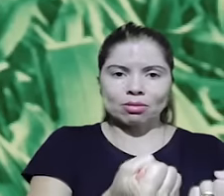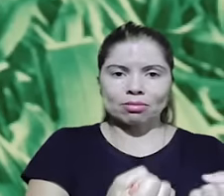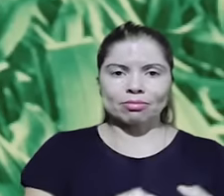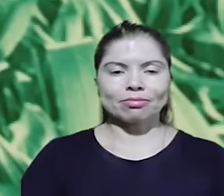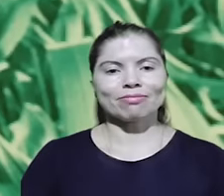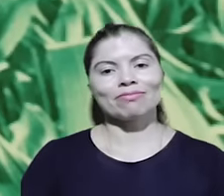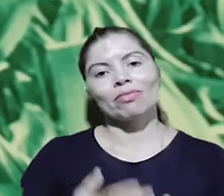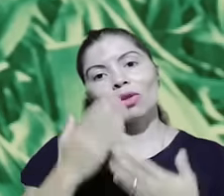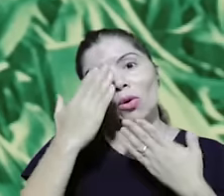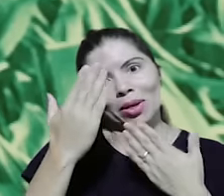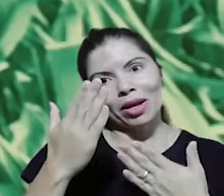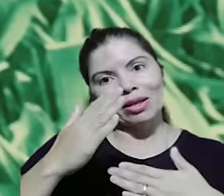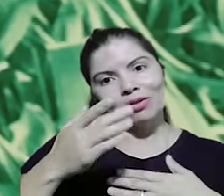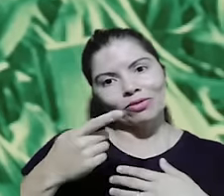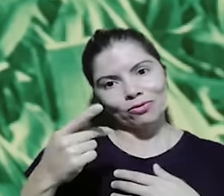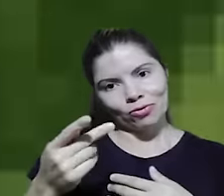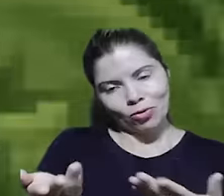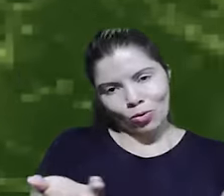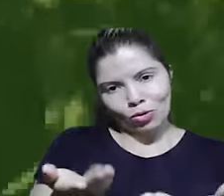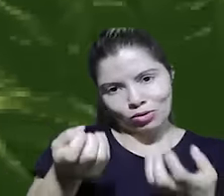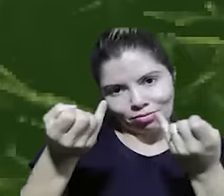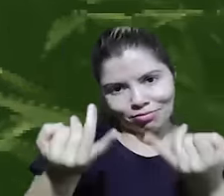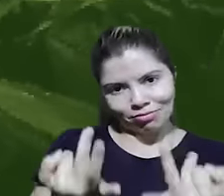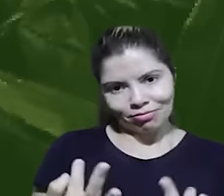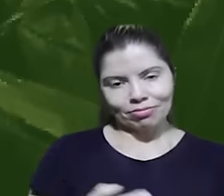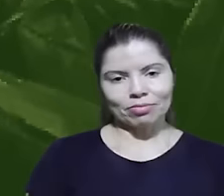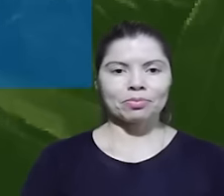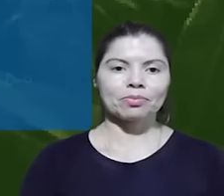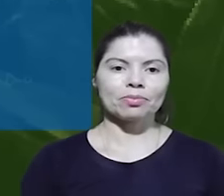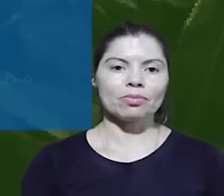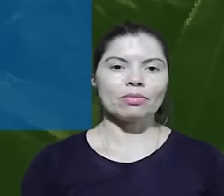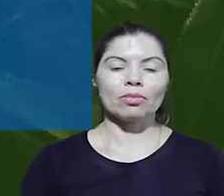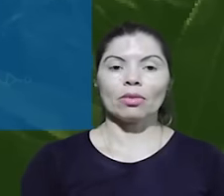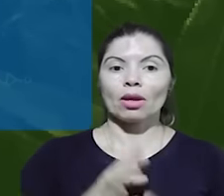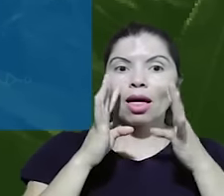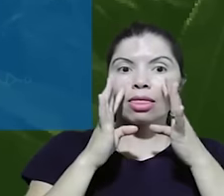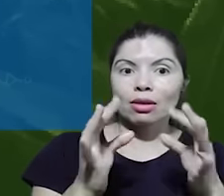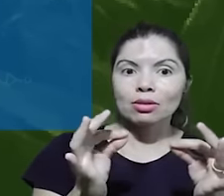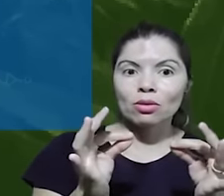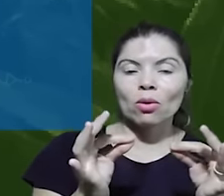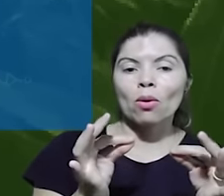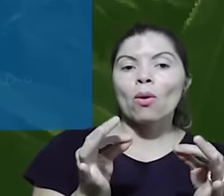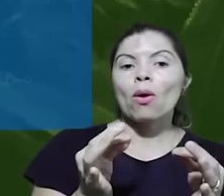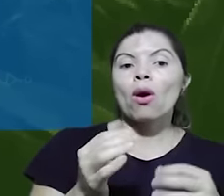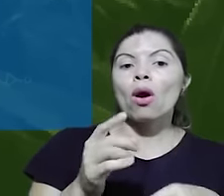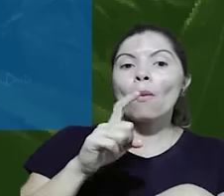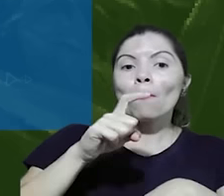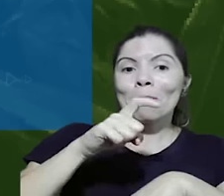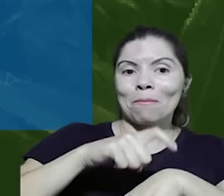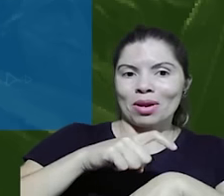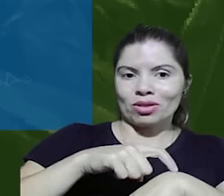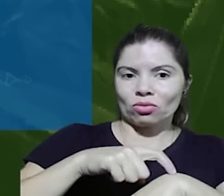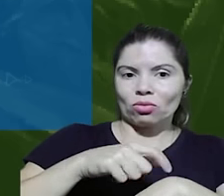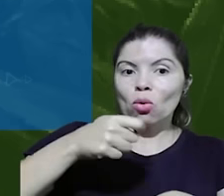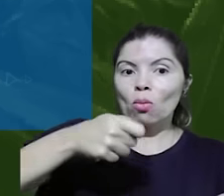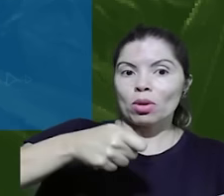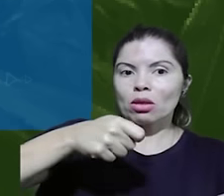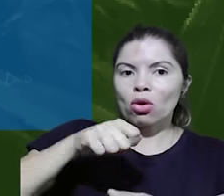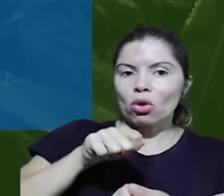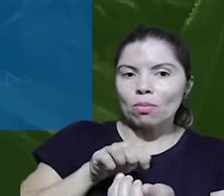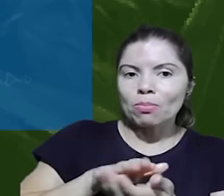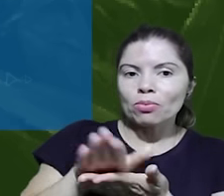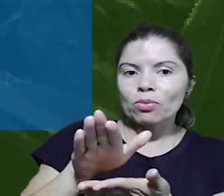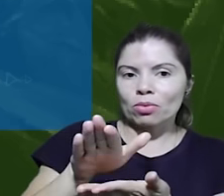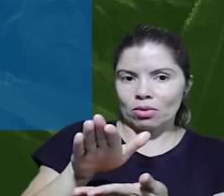pela sua participação obrigado atenção o prazo para a obrigatoriedade da nota fiscal eletrônica para